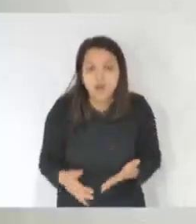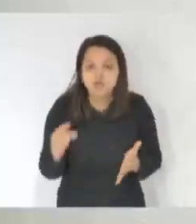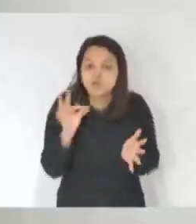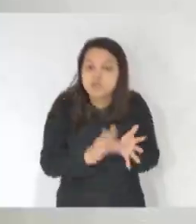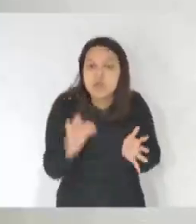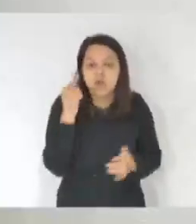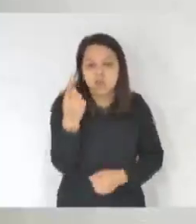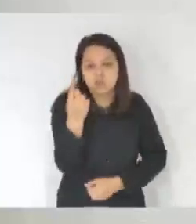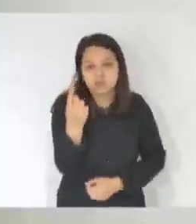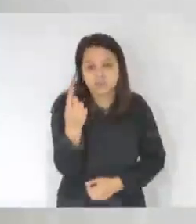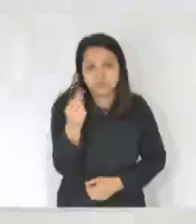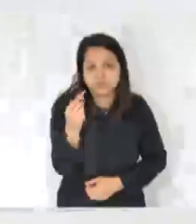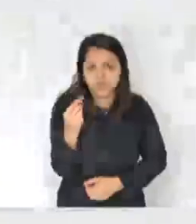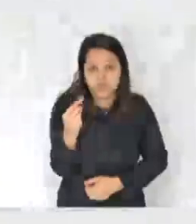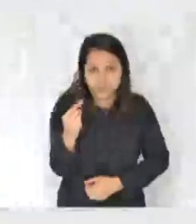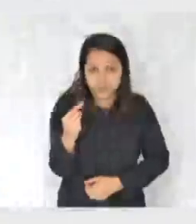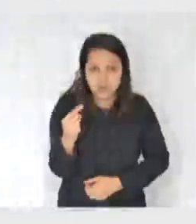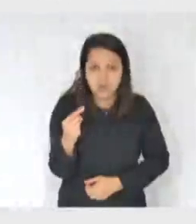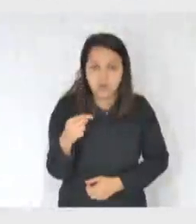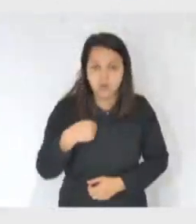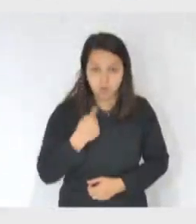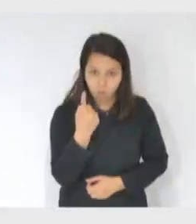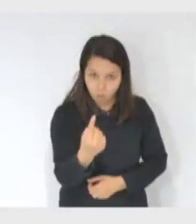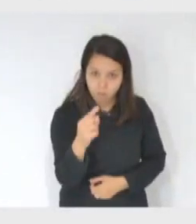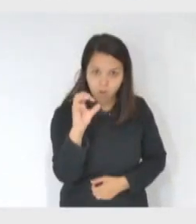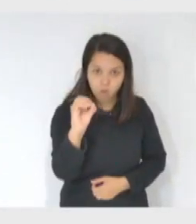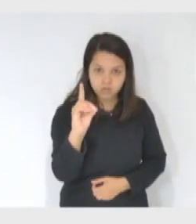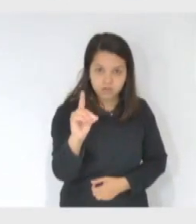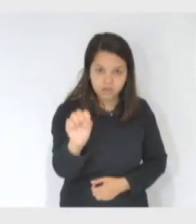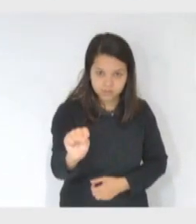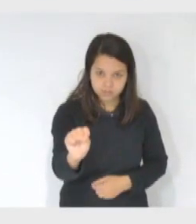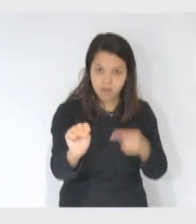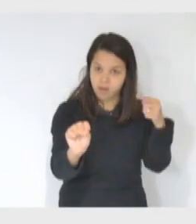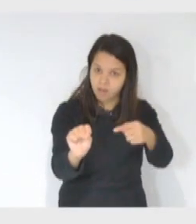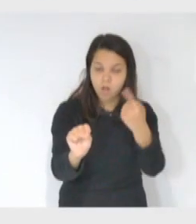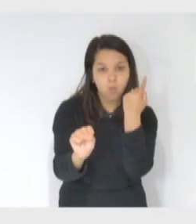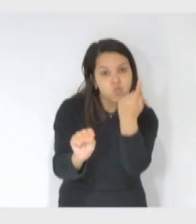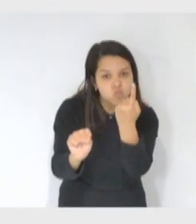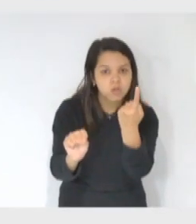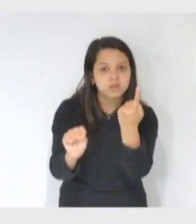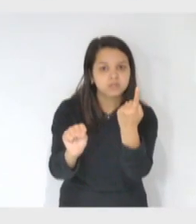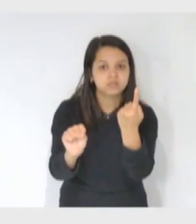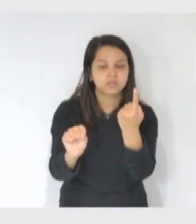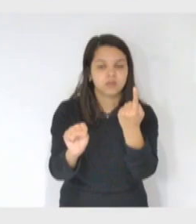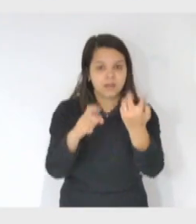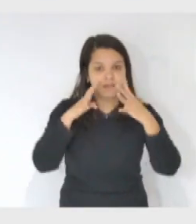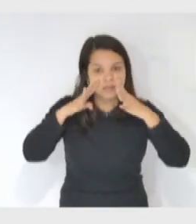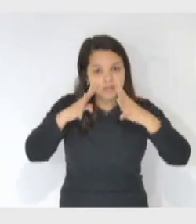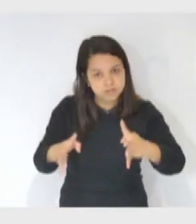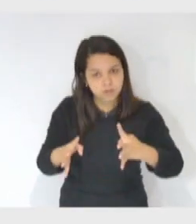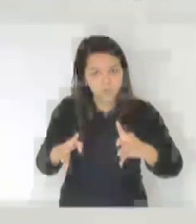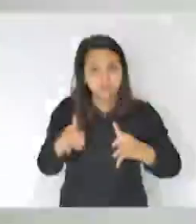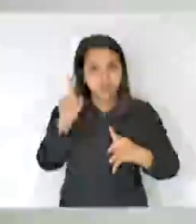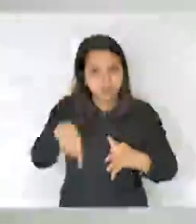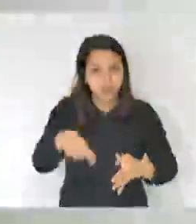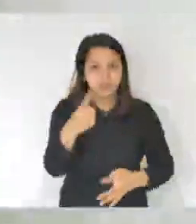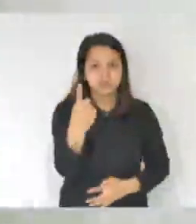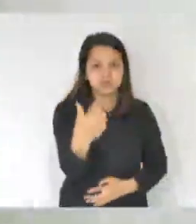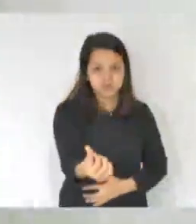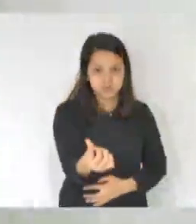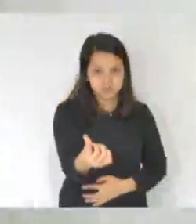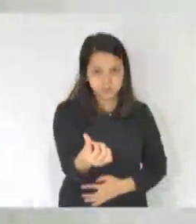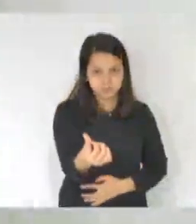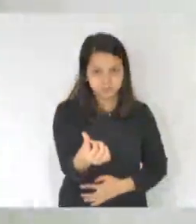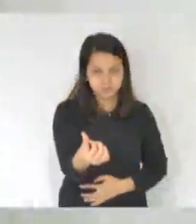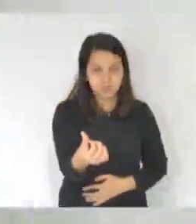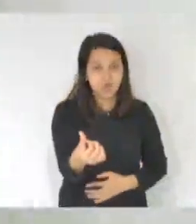atenção de todos vocês, eu chamaria para um ODS, para que vocês tomassem como seu, é o ODS 16. O